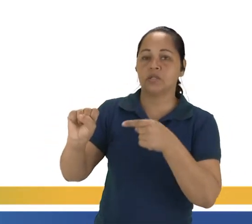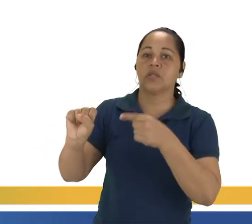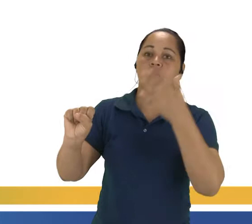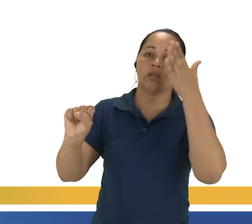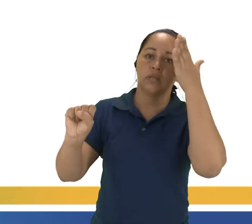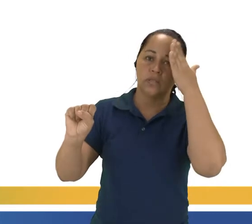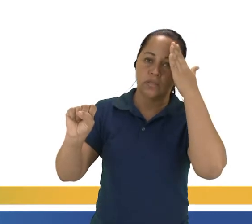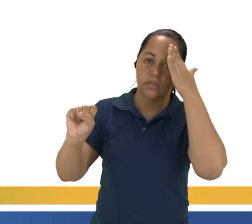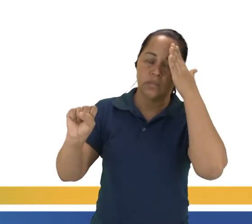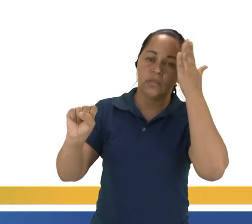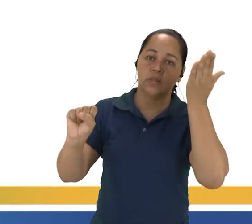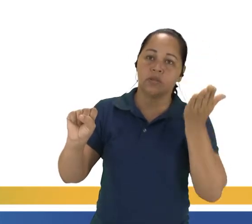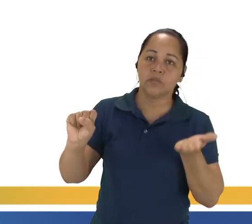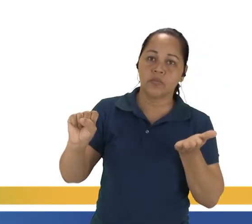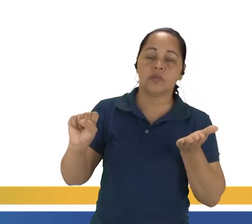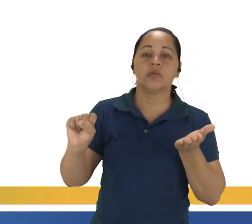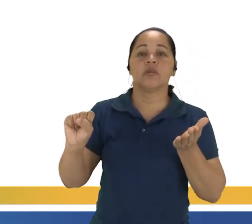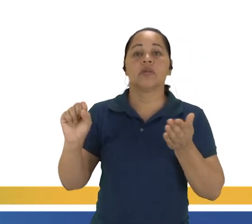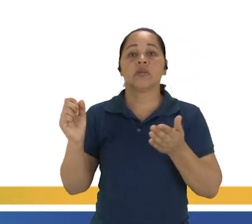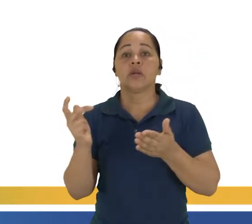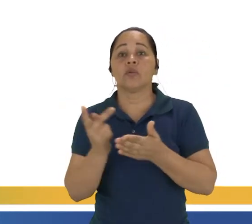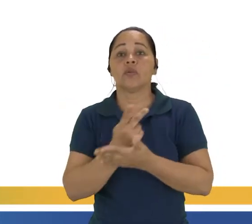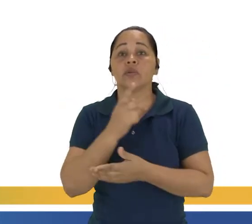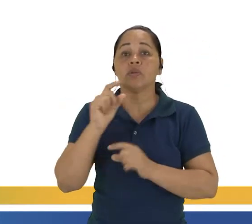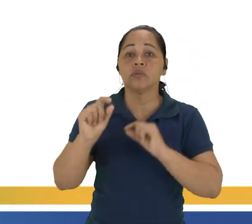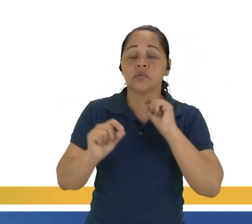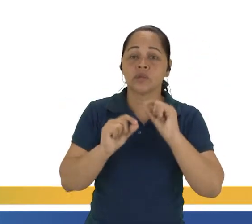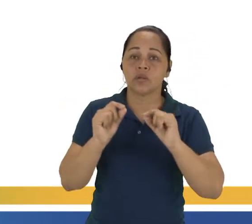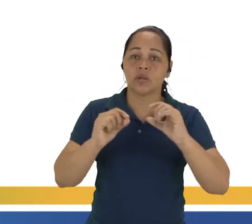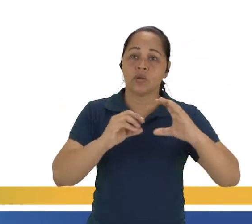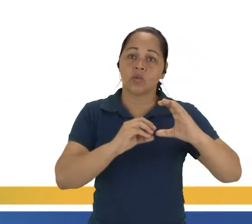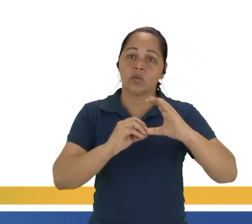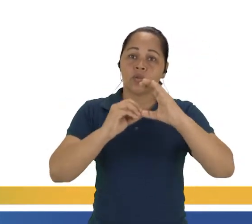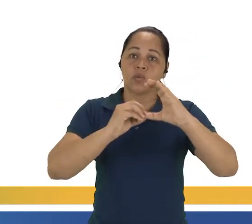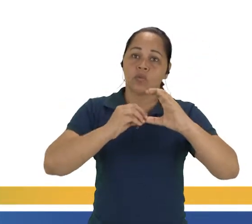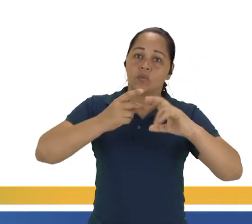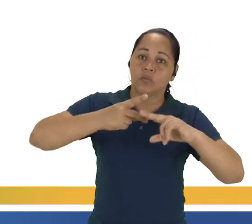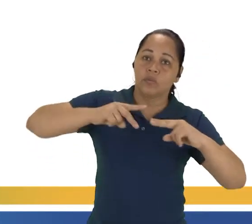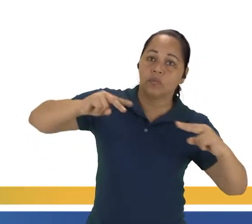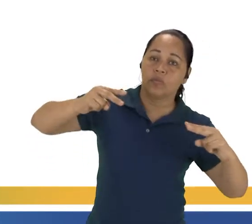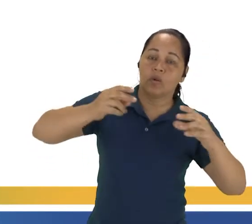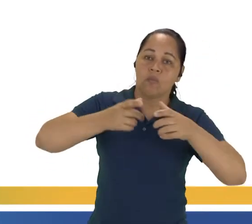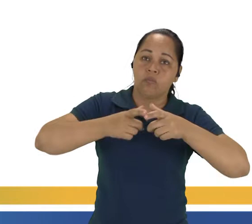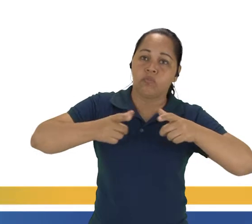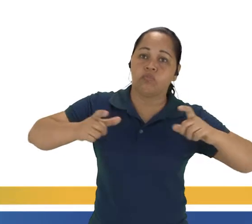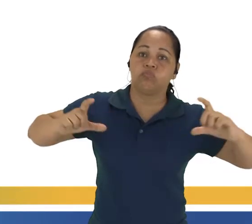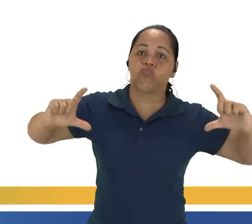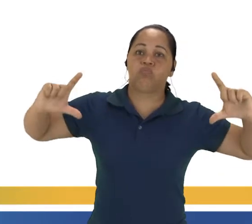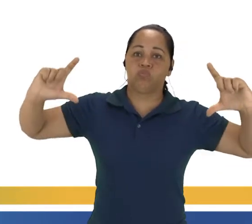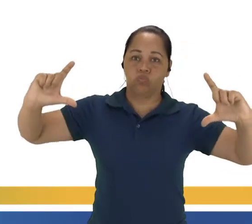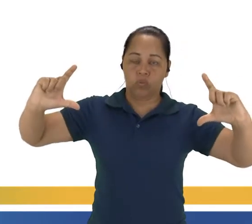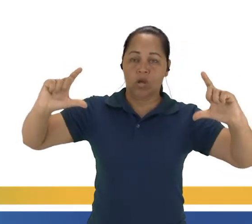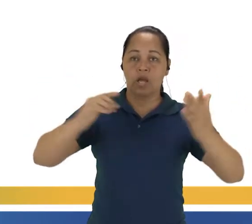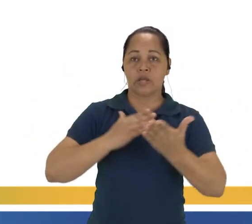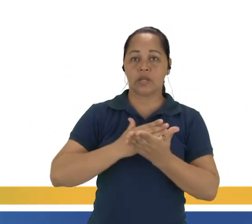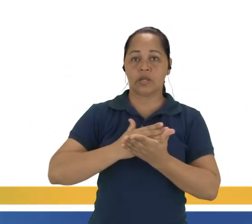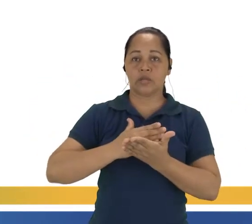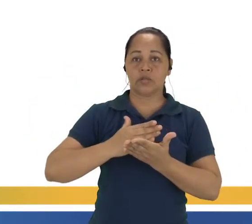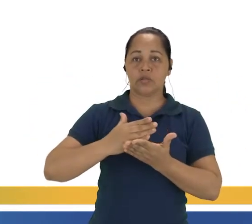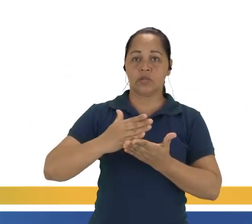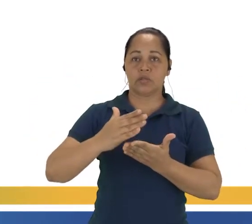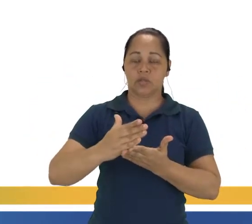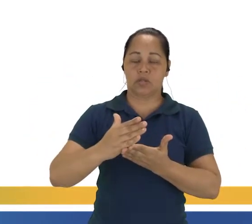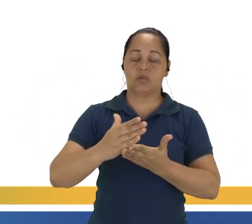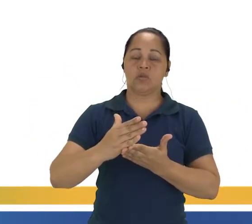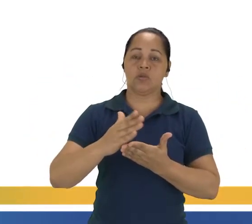você está olhando o momento onde está acontecendo a síntese do DNA e aumento e a célula está iniciando o